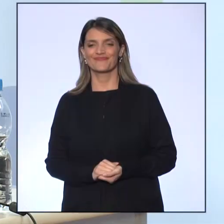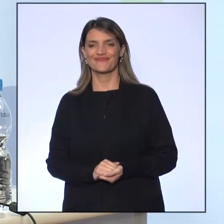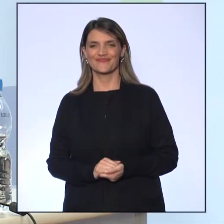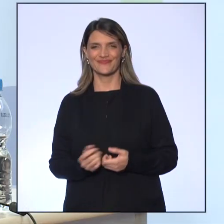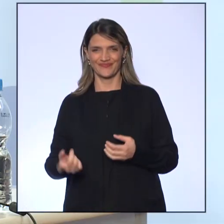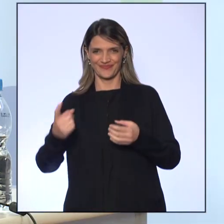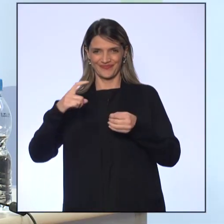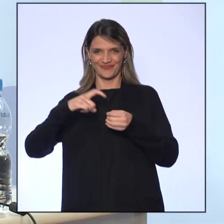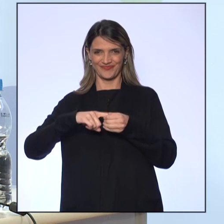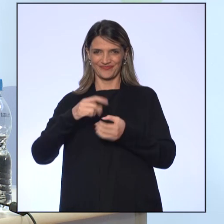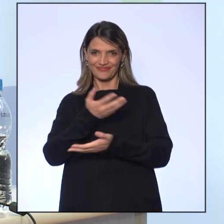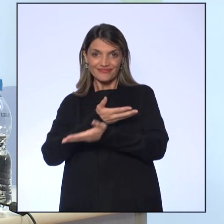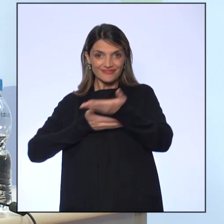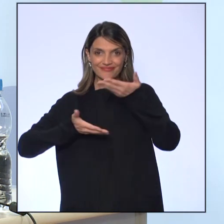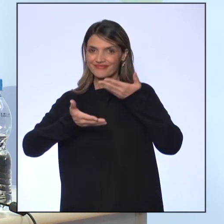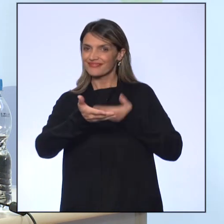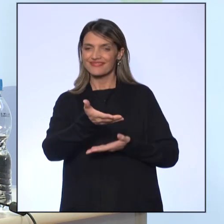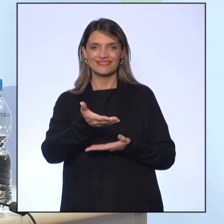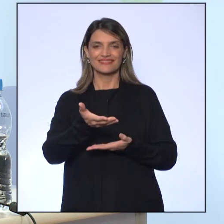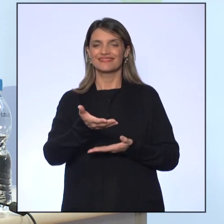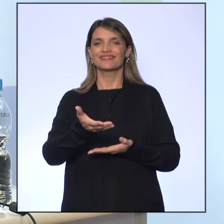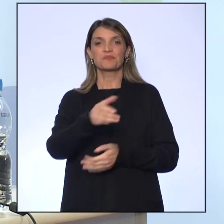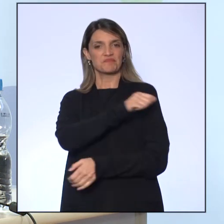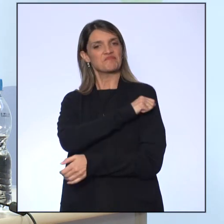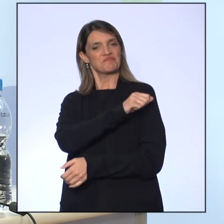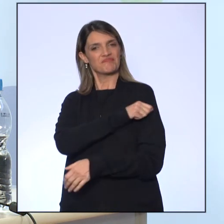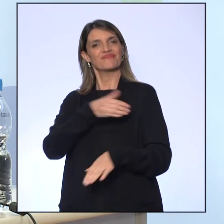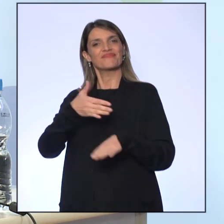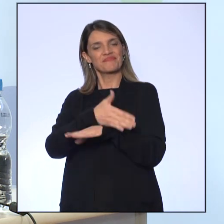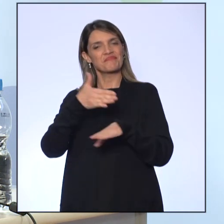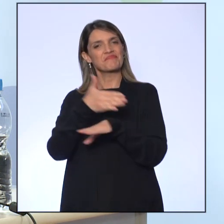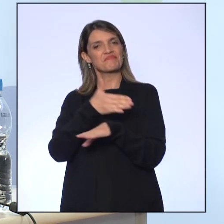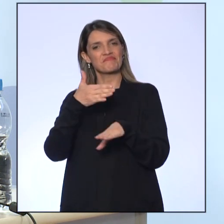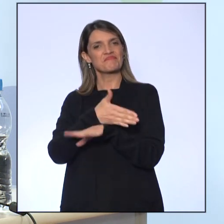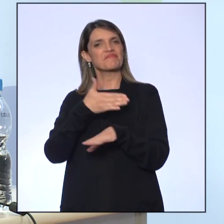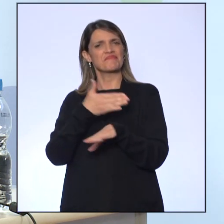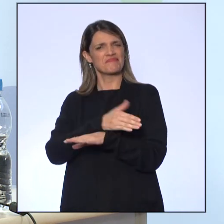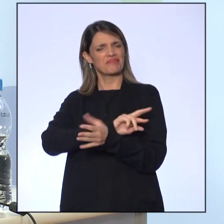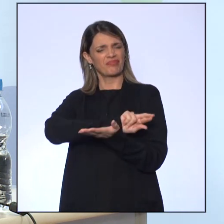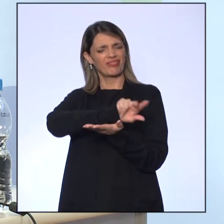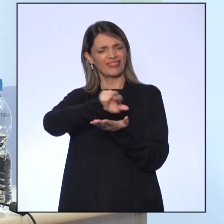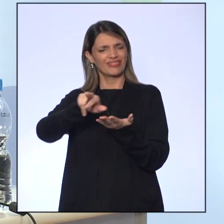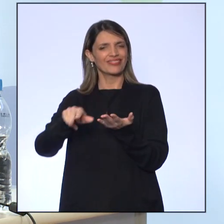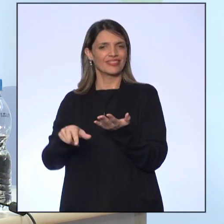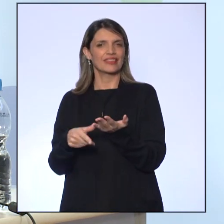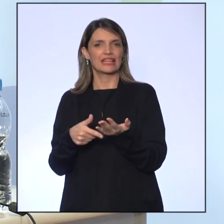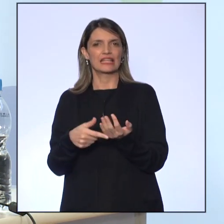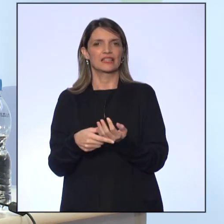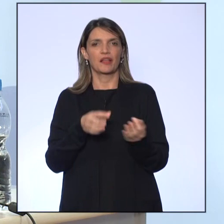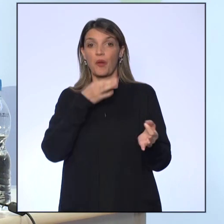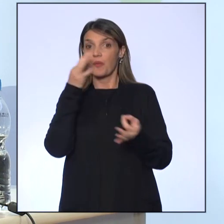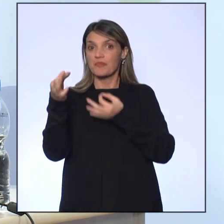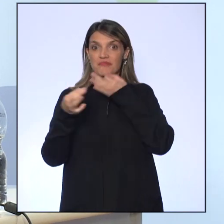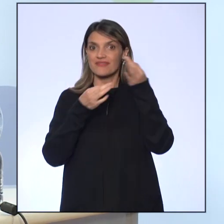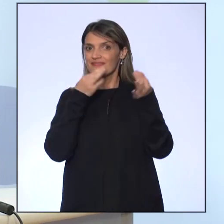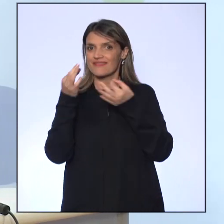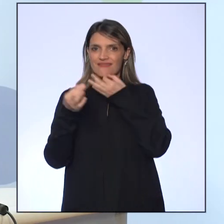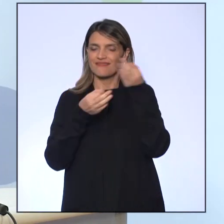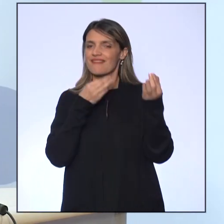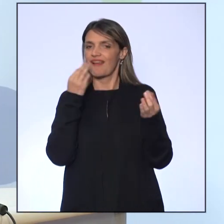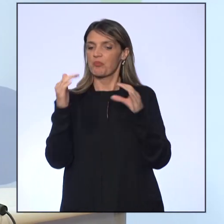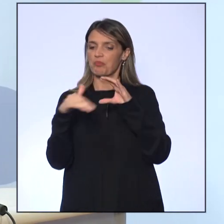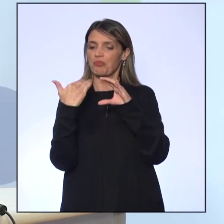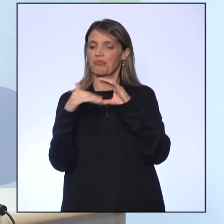Voltamos com nossa interação. Os alunos estão participando bastante, estão aqui dando a sua contribuição